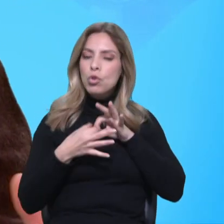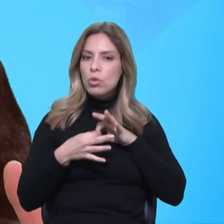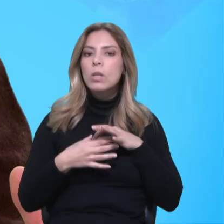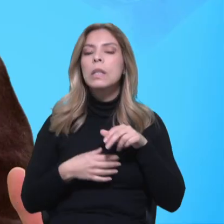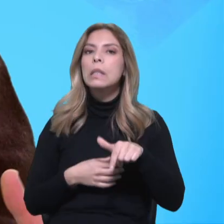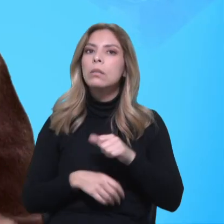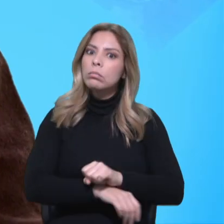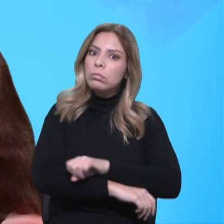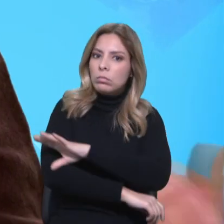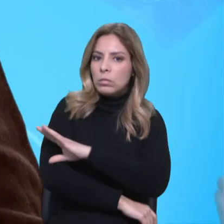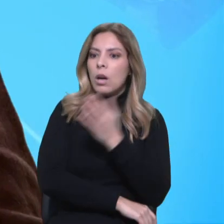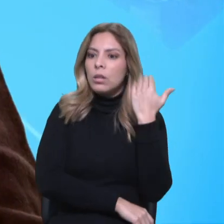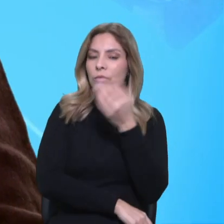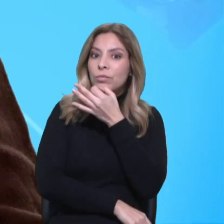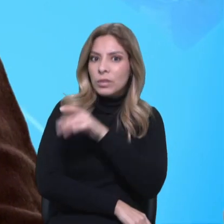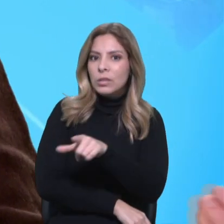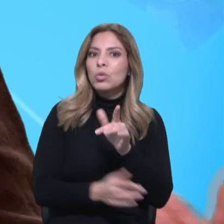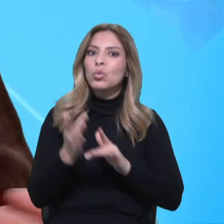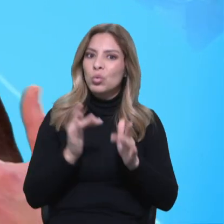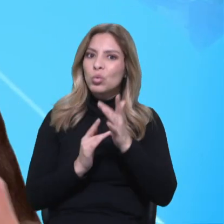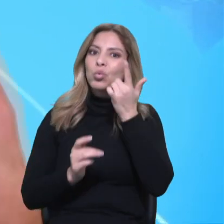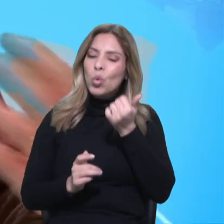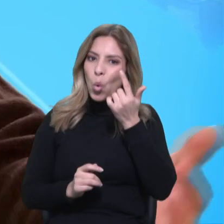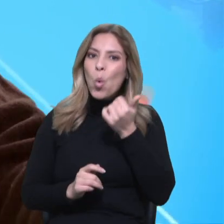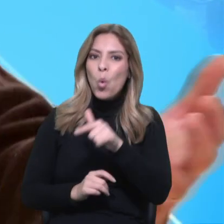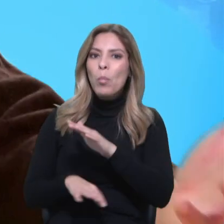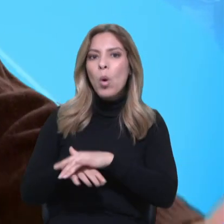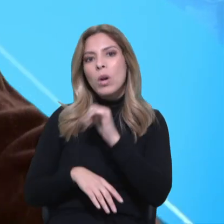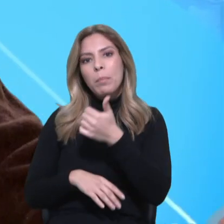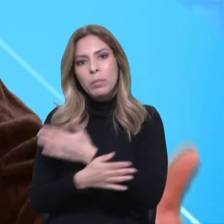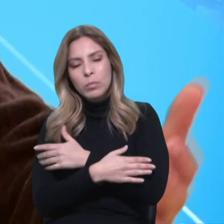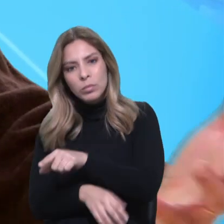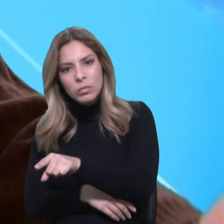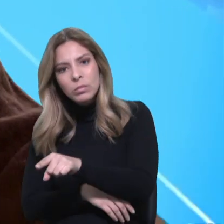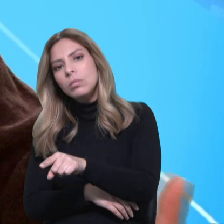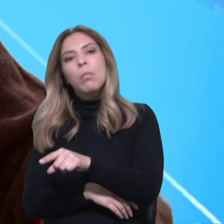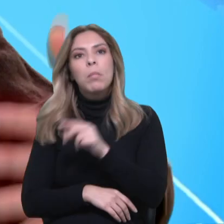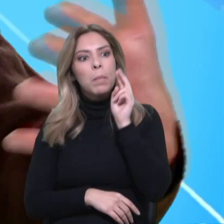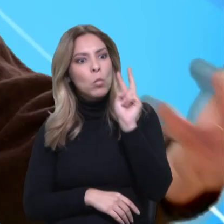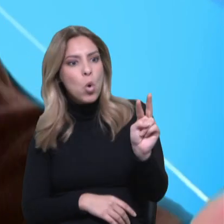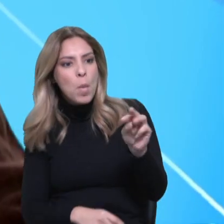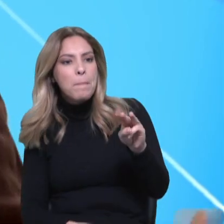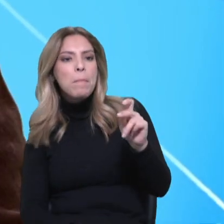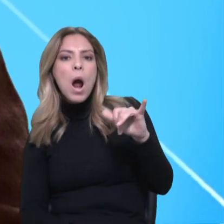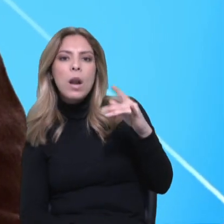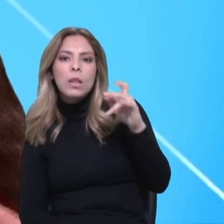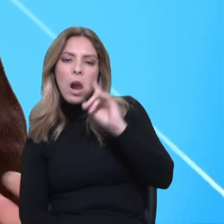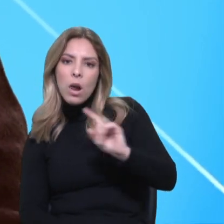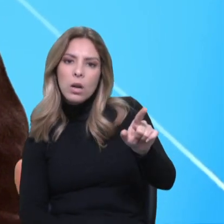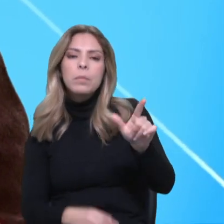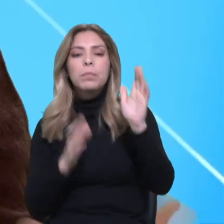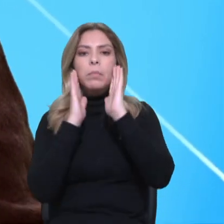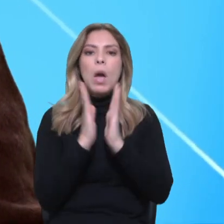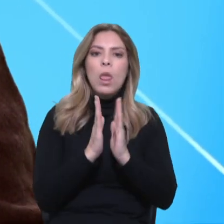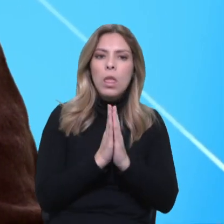comoveu-se, chorou, ele era seu amigo, mas ao ver Marta a chorar, ao ver Maria, ele próprio